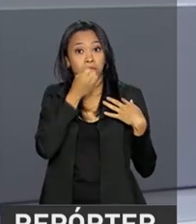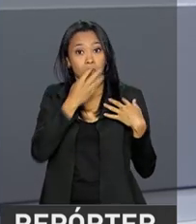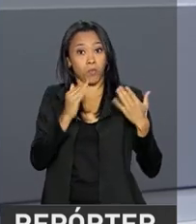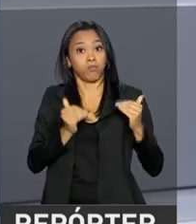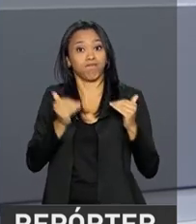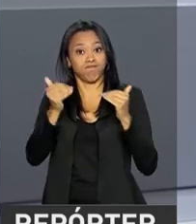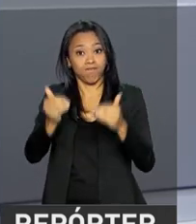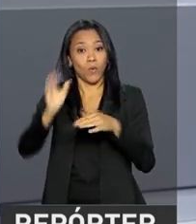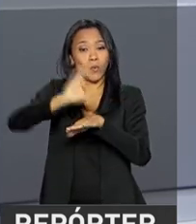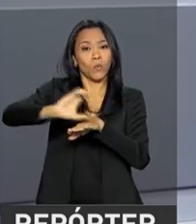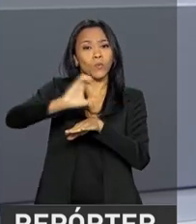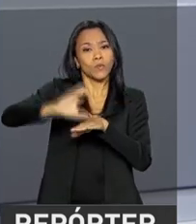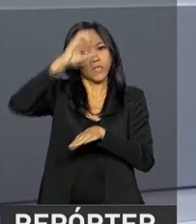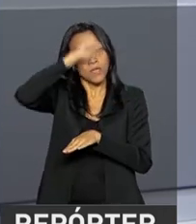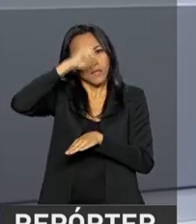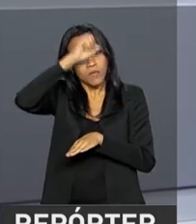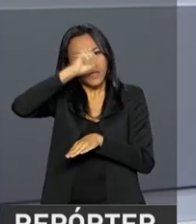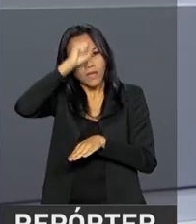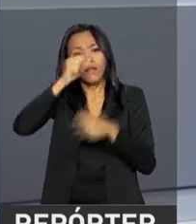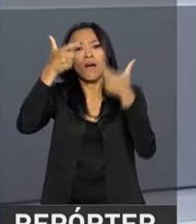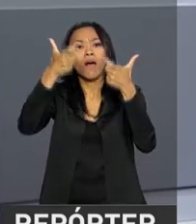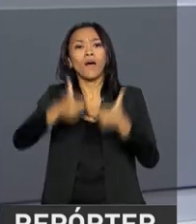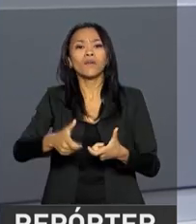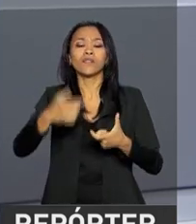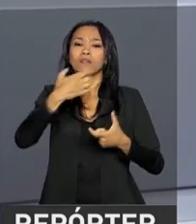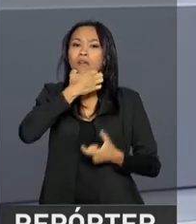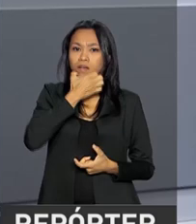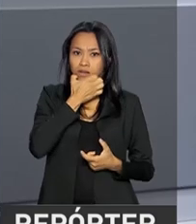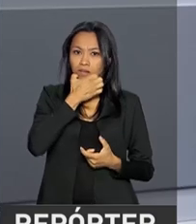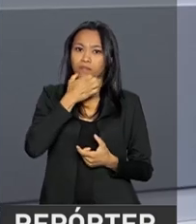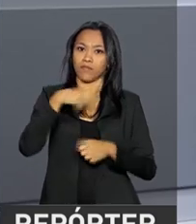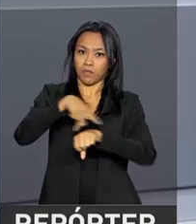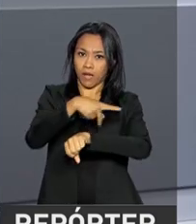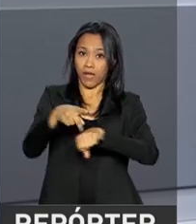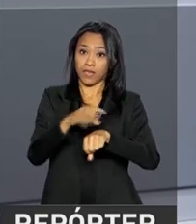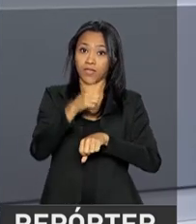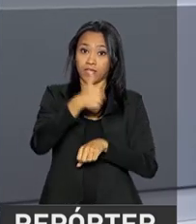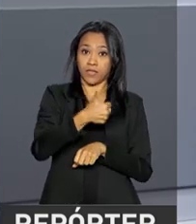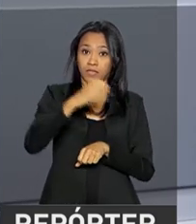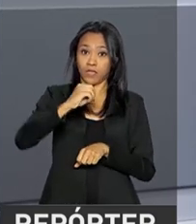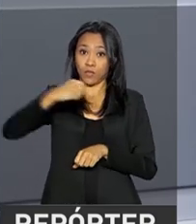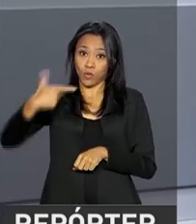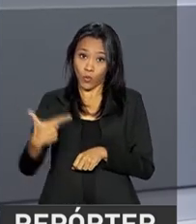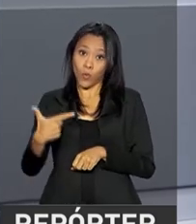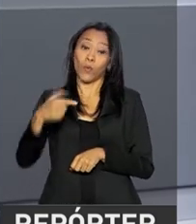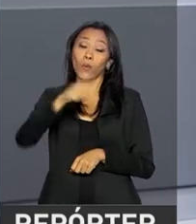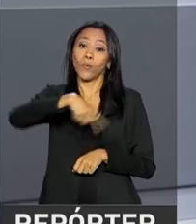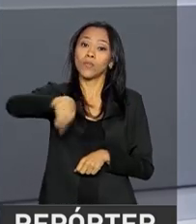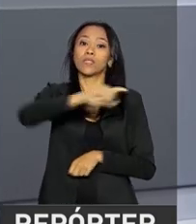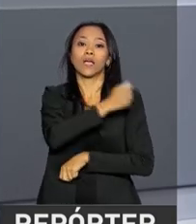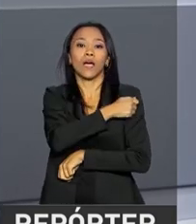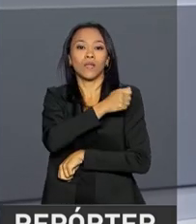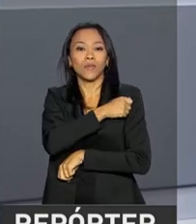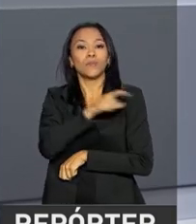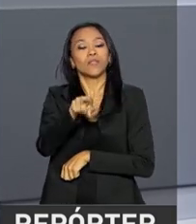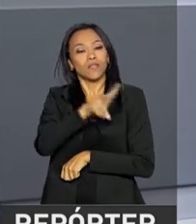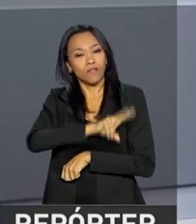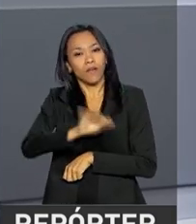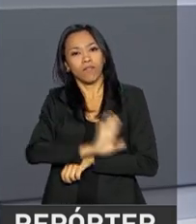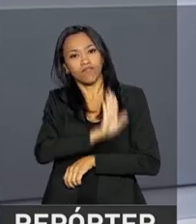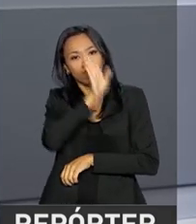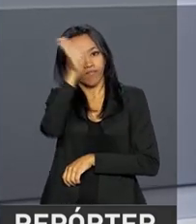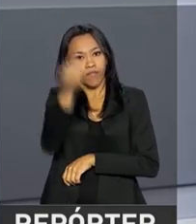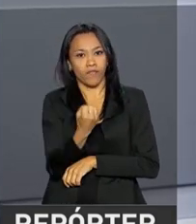cursos de aperfeiçoamento no reino unido são 102 estudantes que participam do programa de qualificação internacional